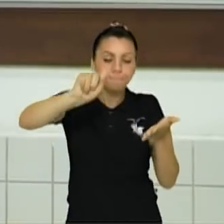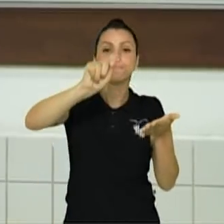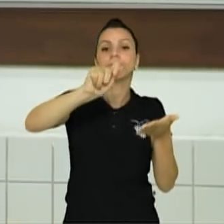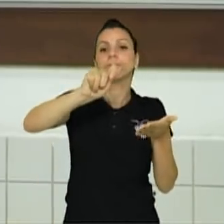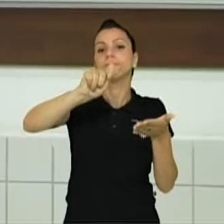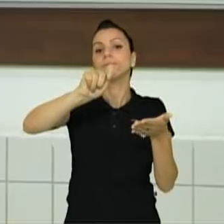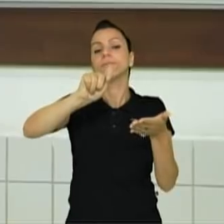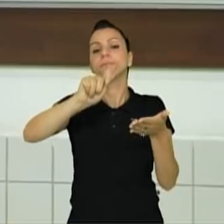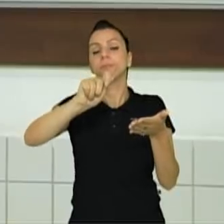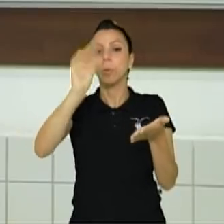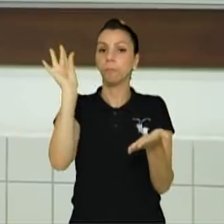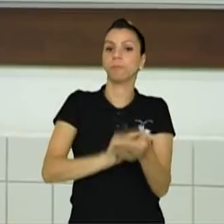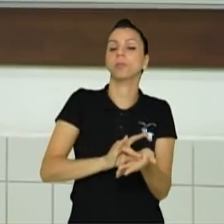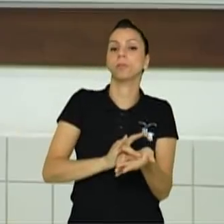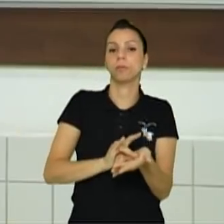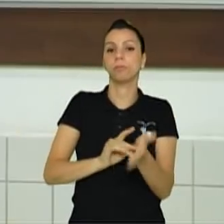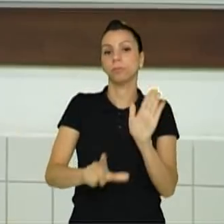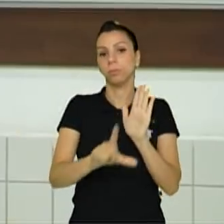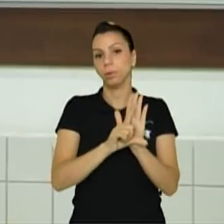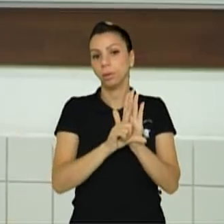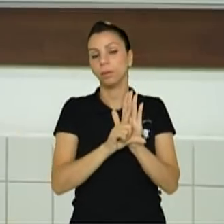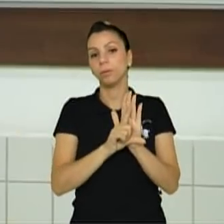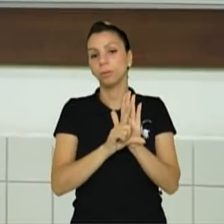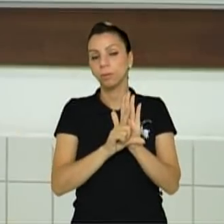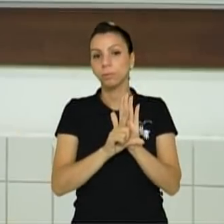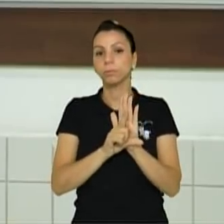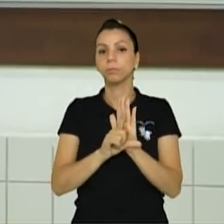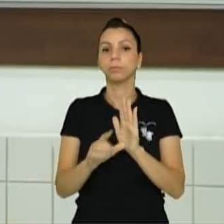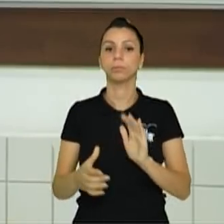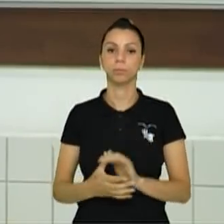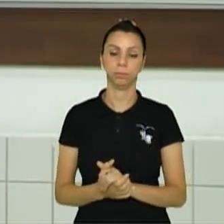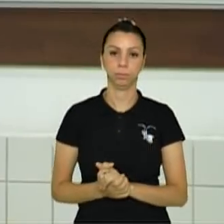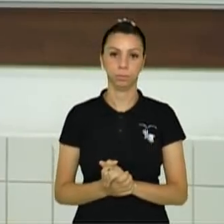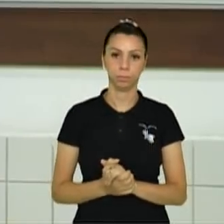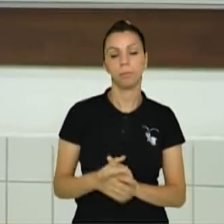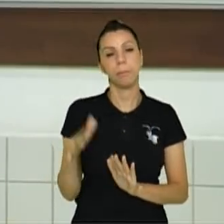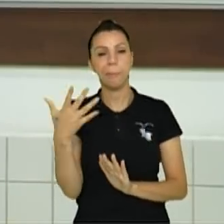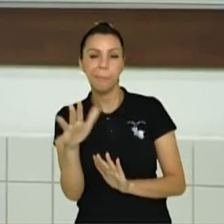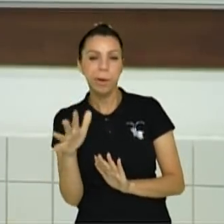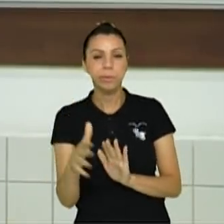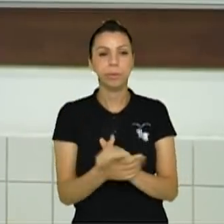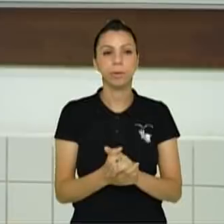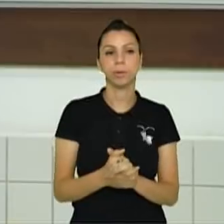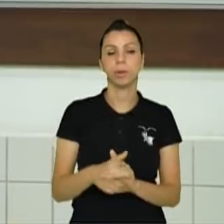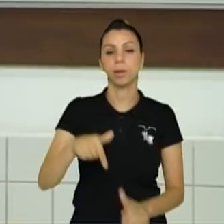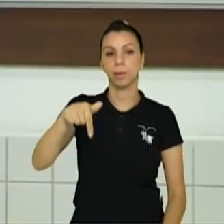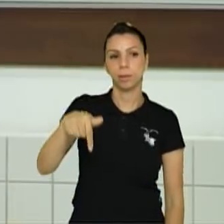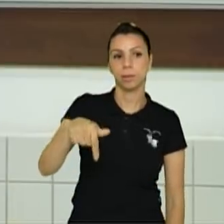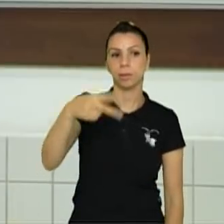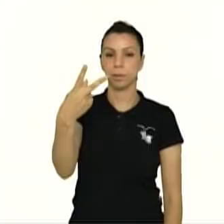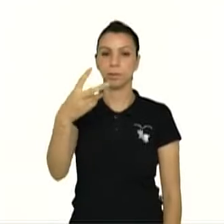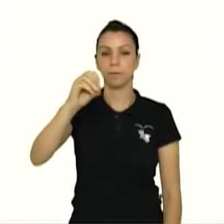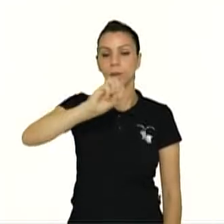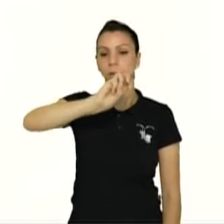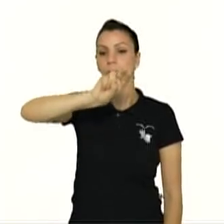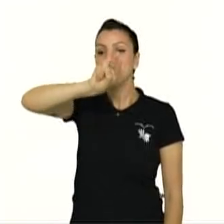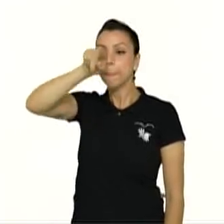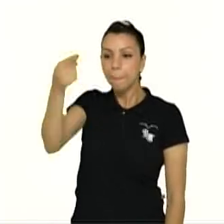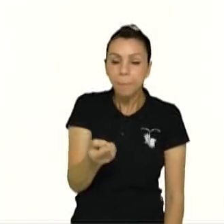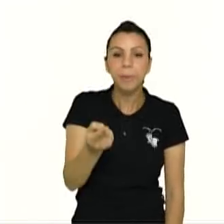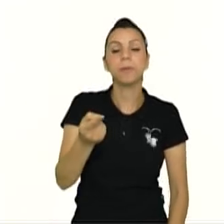foi outorgada, enfim, ela foi estabelecida, cerca de 720 mil escravizados foram